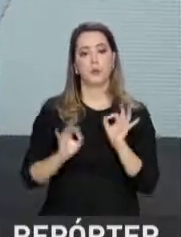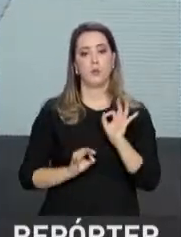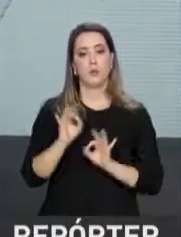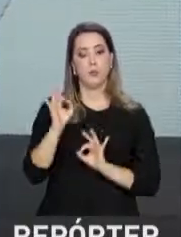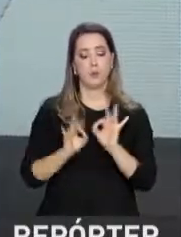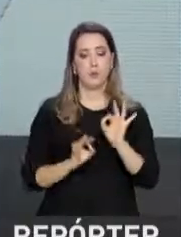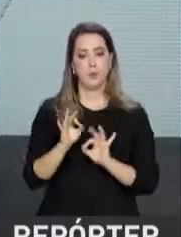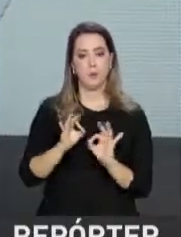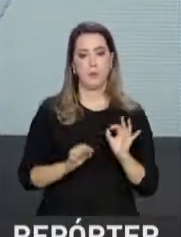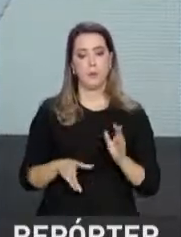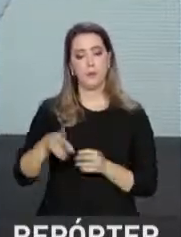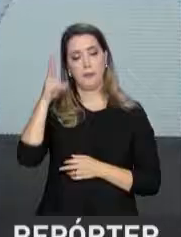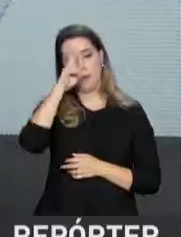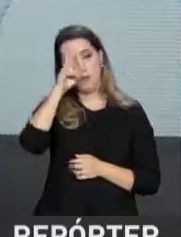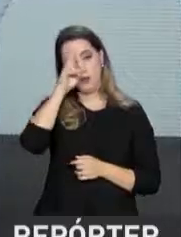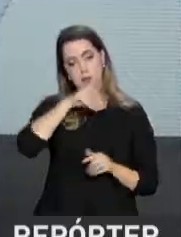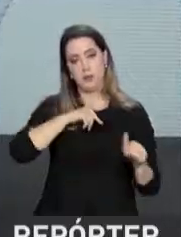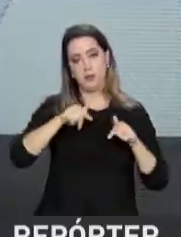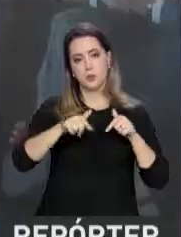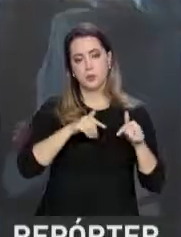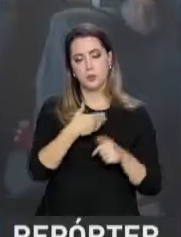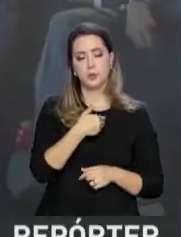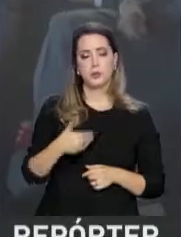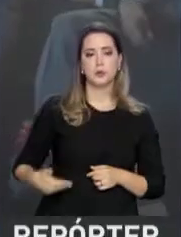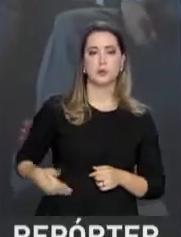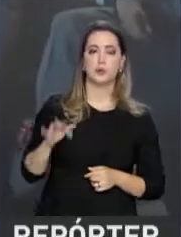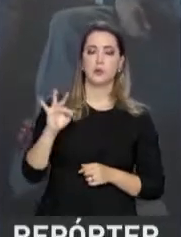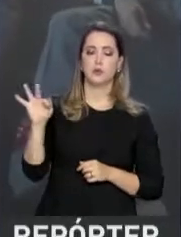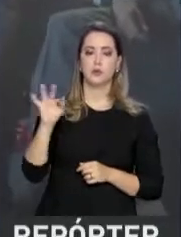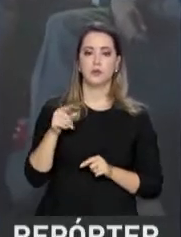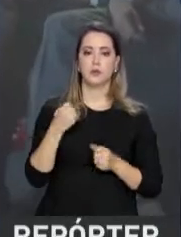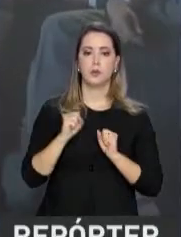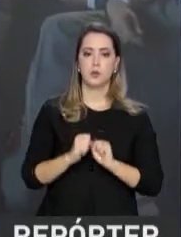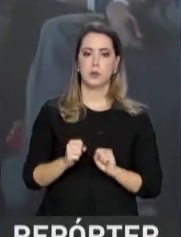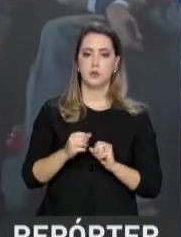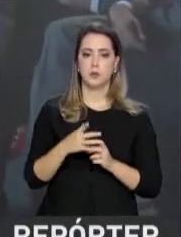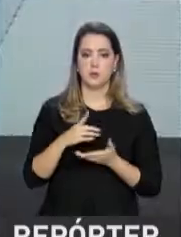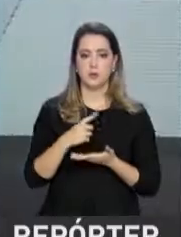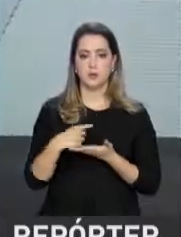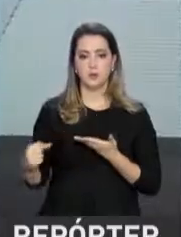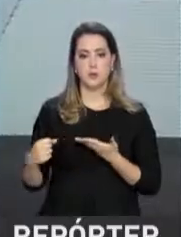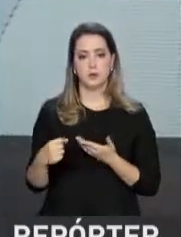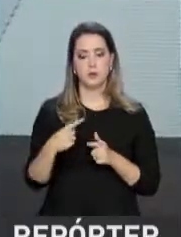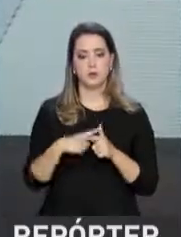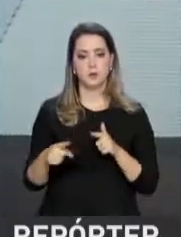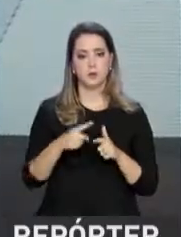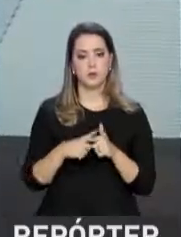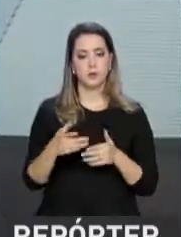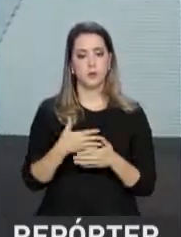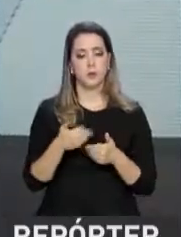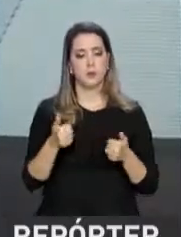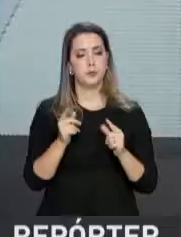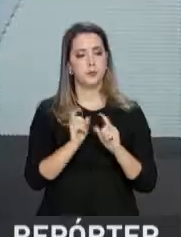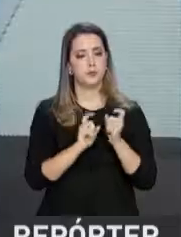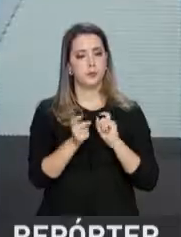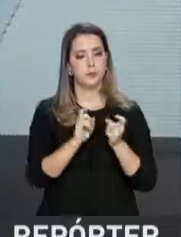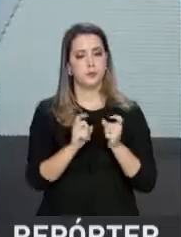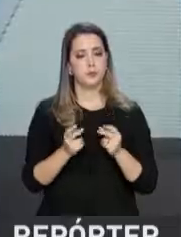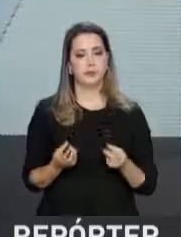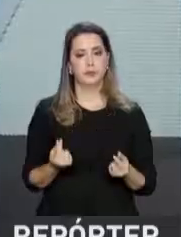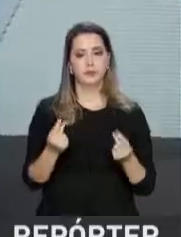gestão lembrou as ações do governo federal que permitiram a saída da crise ea melhor gestão de recursos públicos